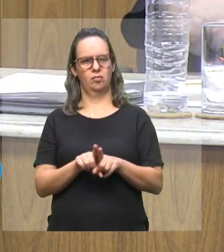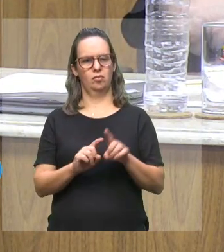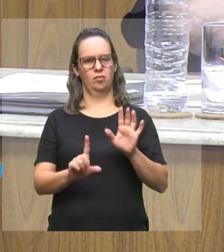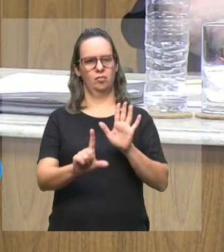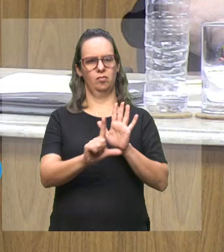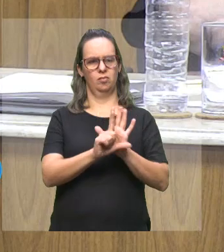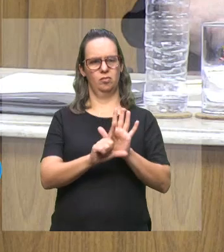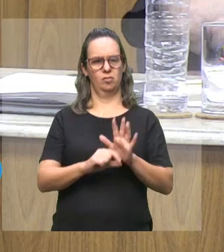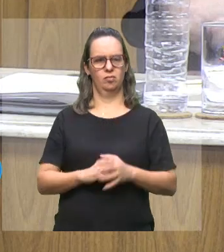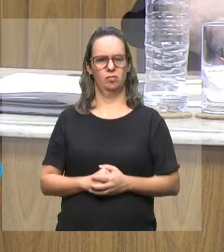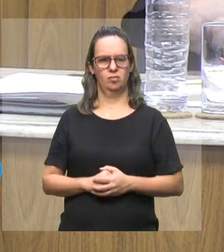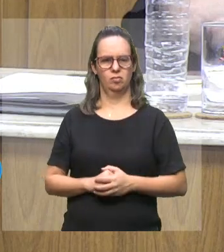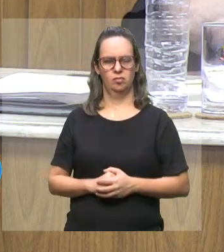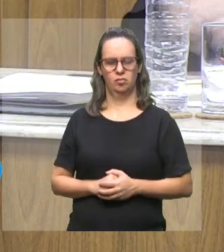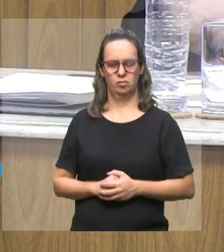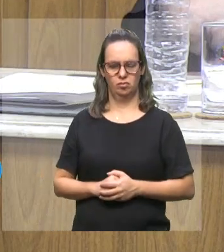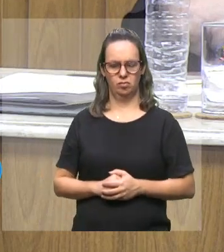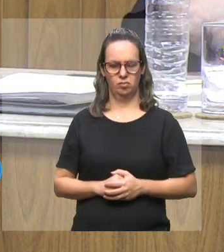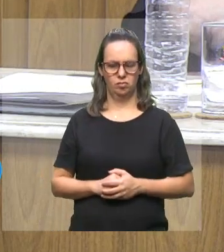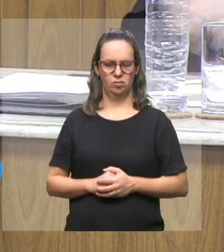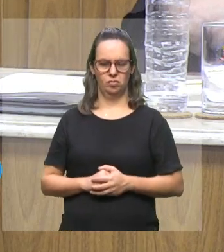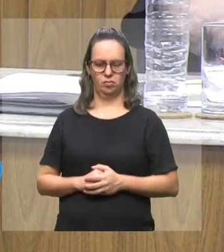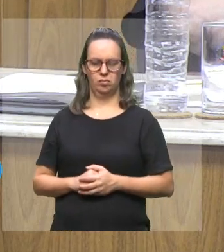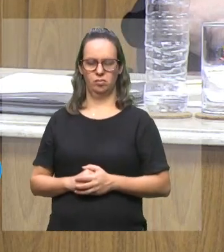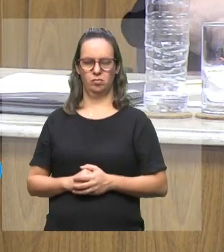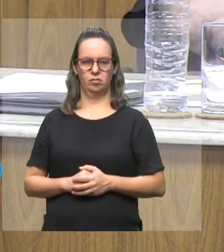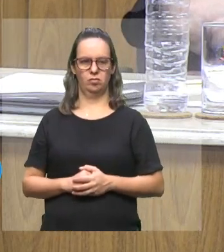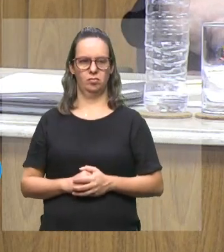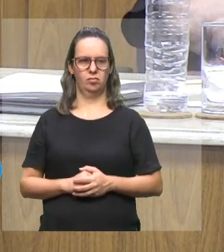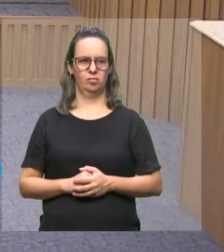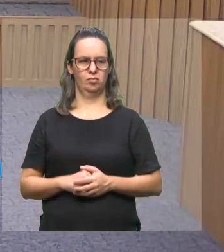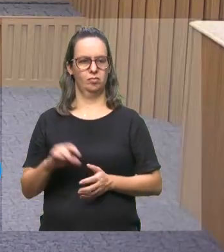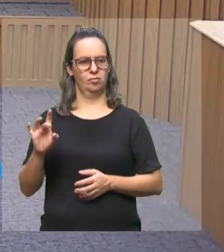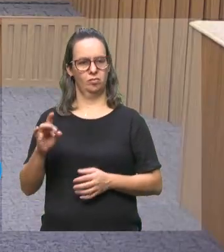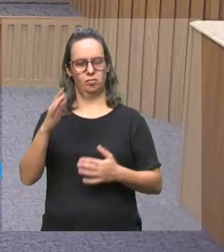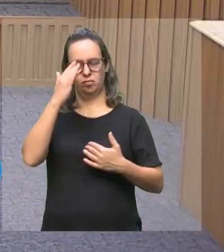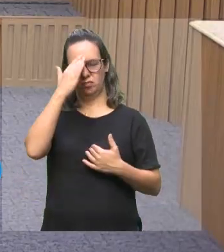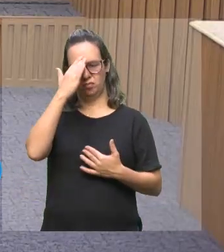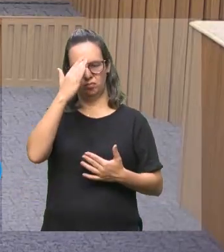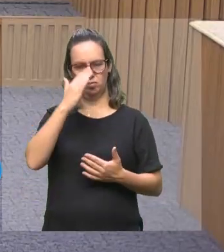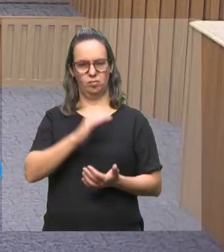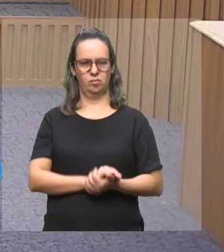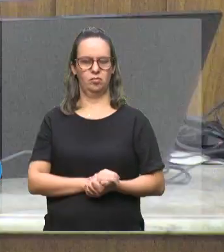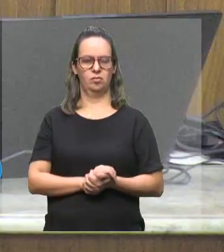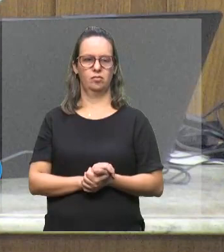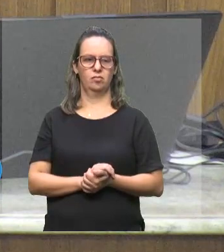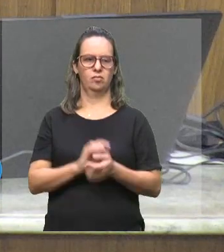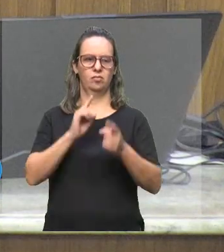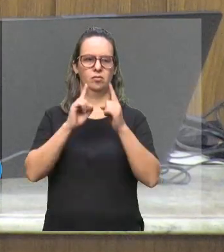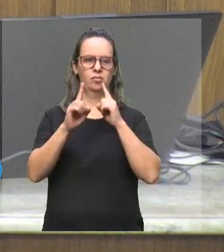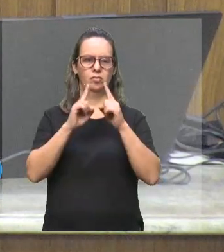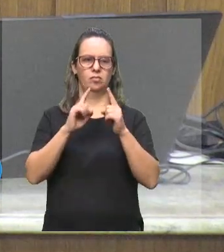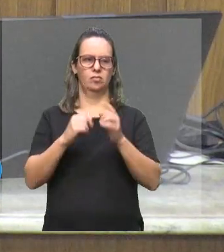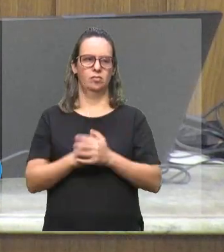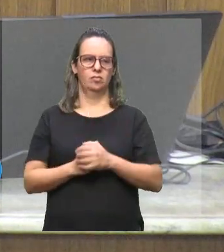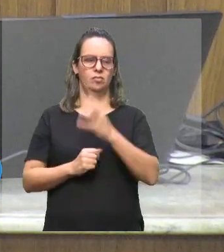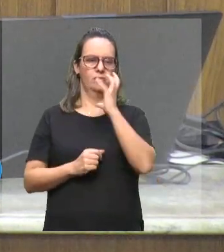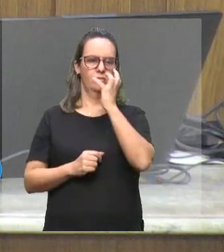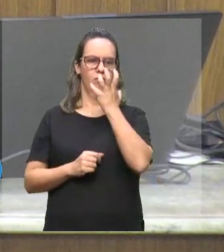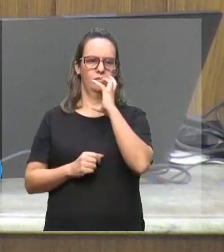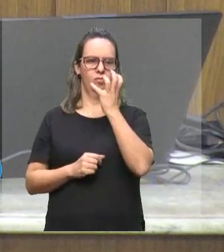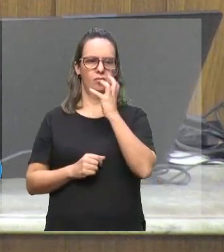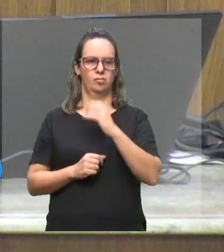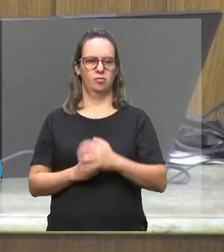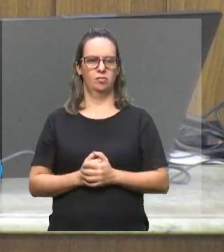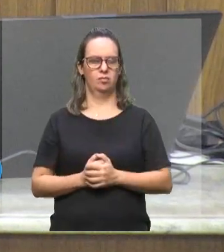legislação pertinente. São essas as minhas considerações, senhor presidente. Continua a discussão? Pela ordem, senhor presidente.